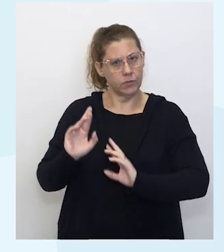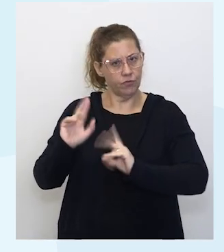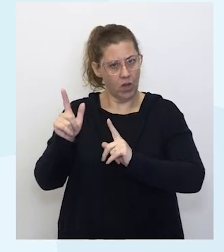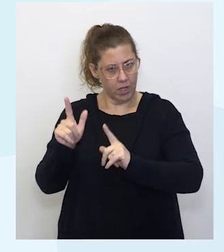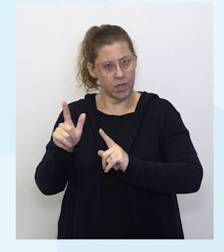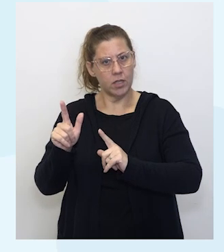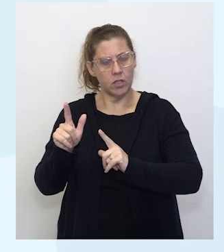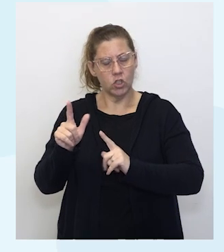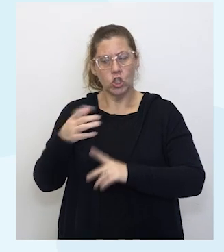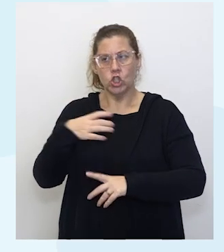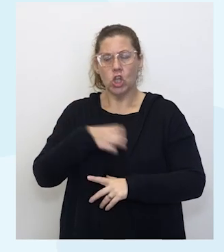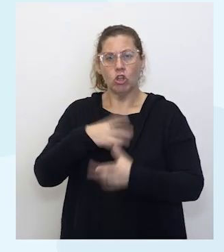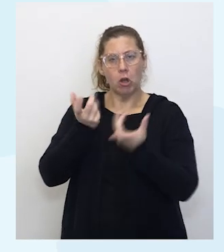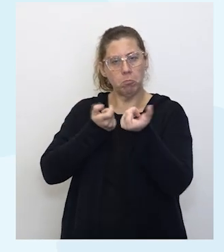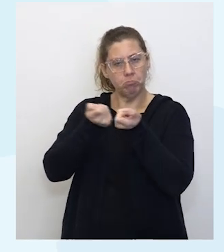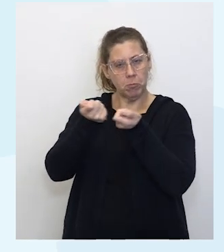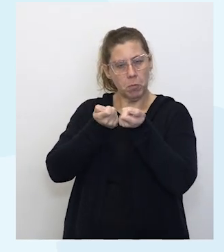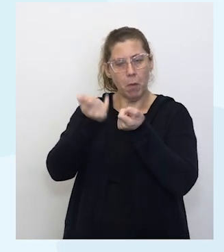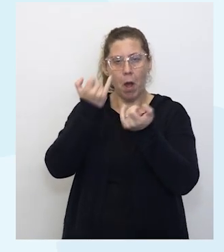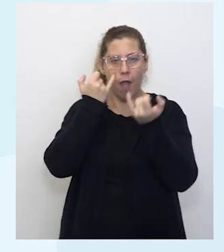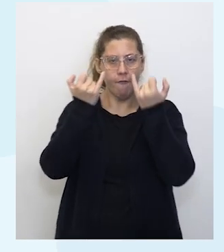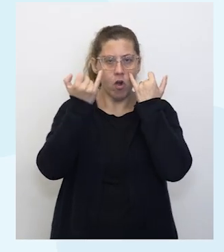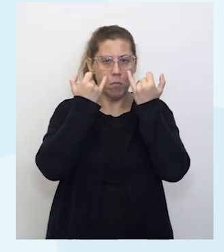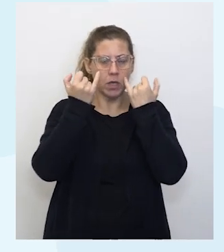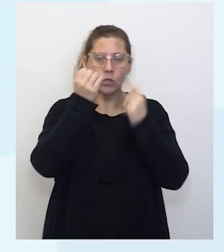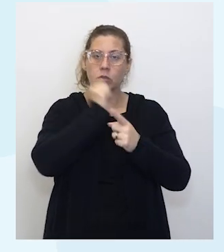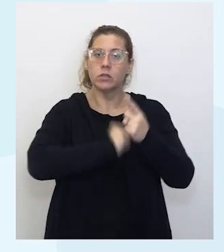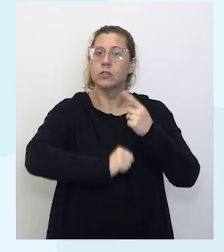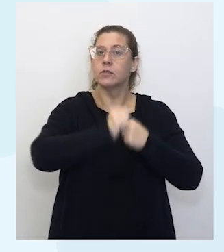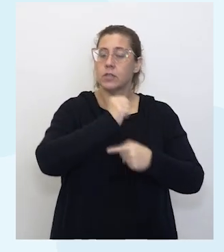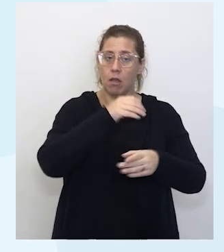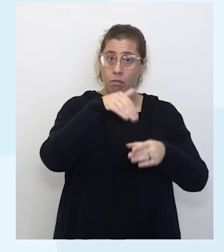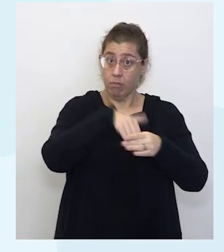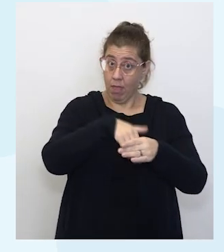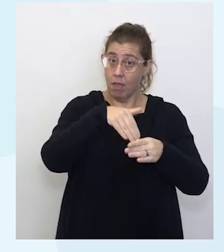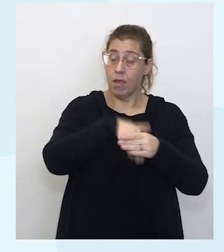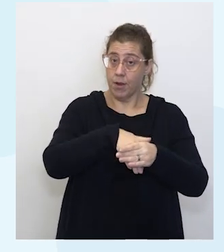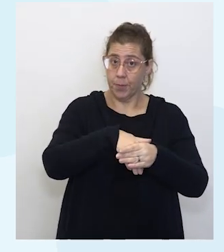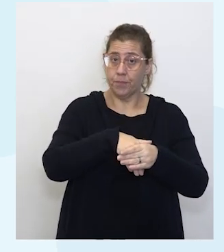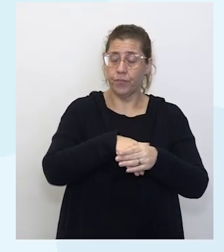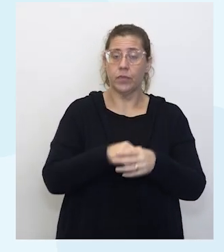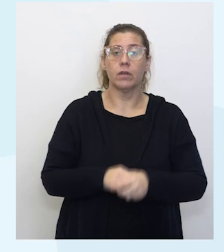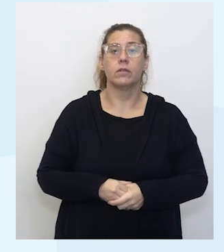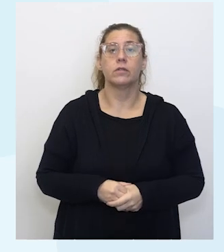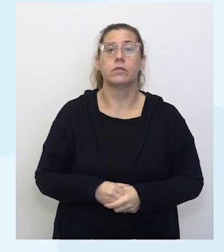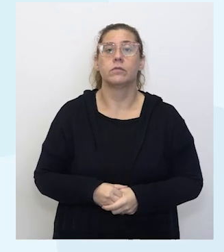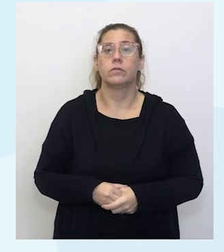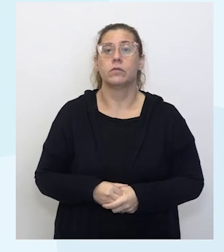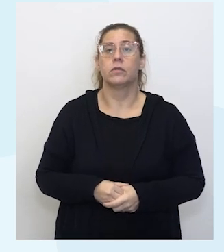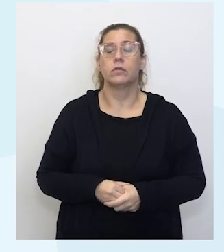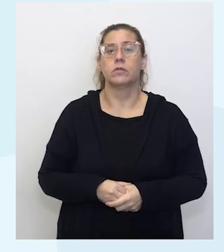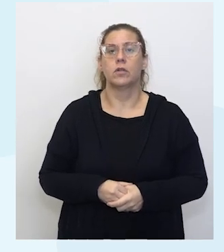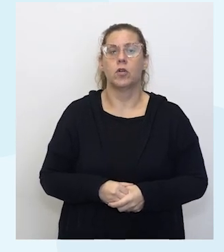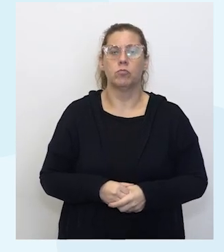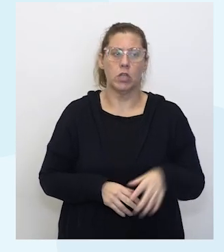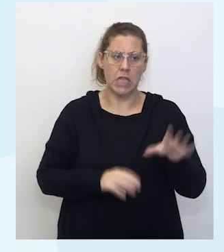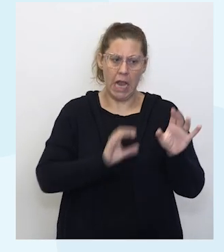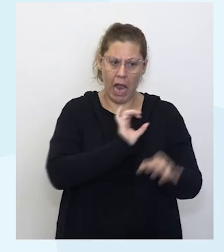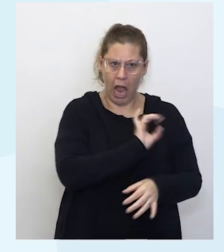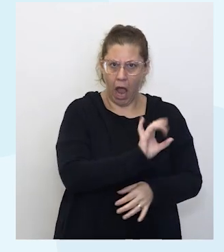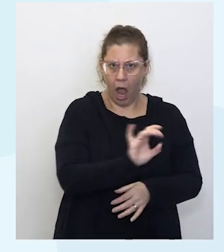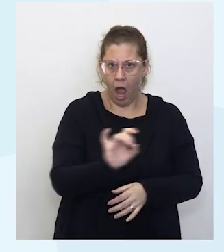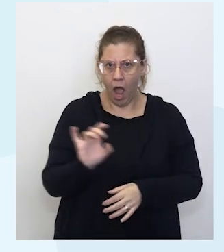de manipulação da informação na sociedade, dentro do seu aspecto imparcial,